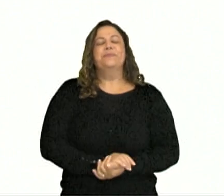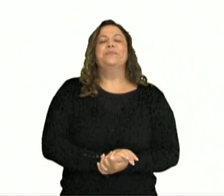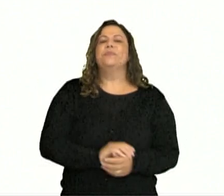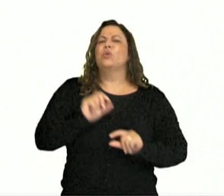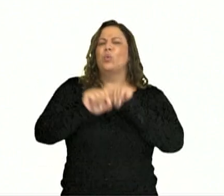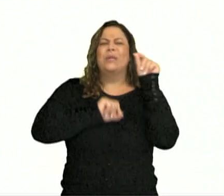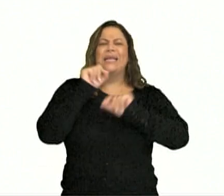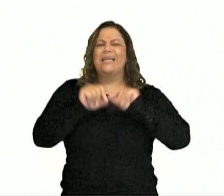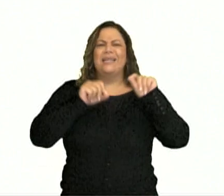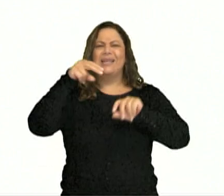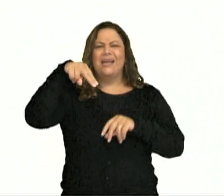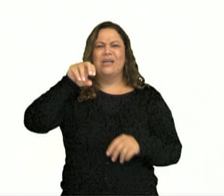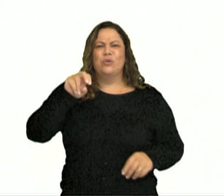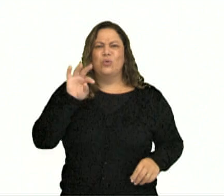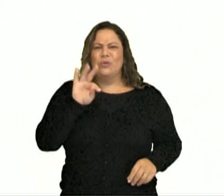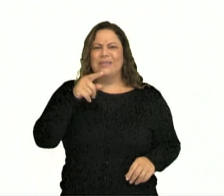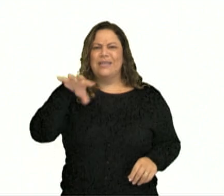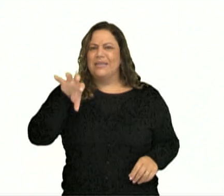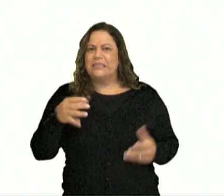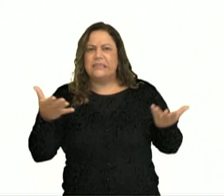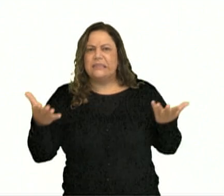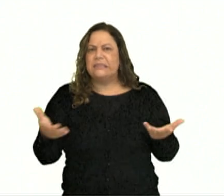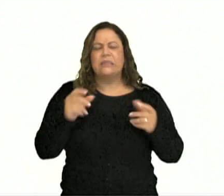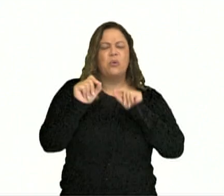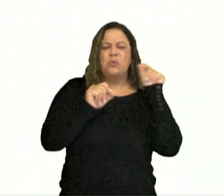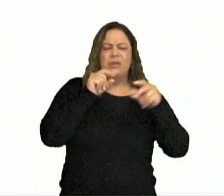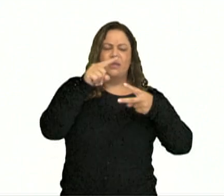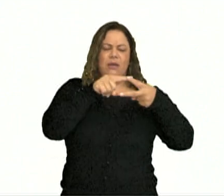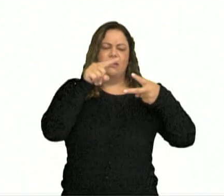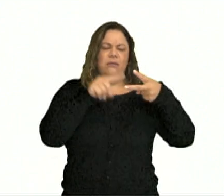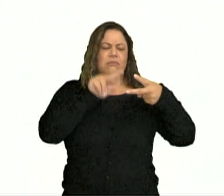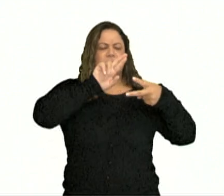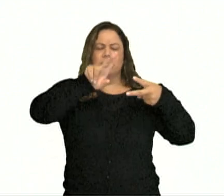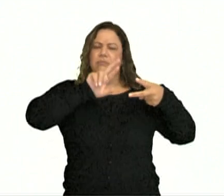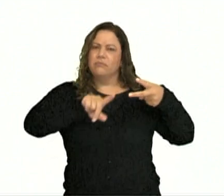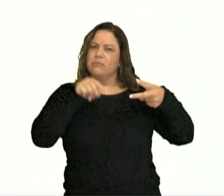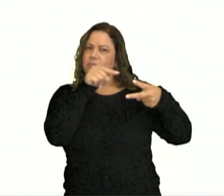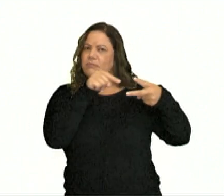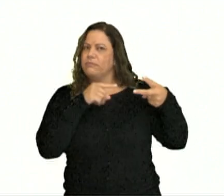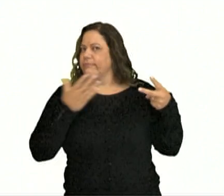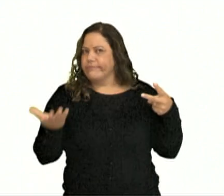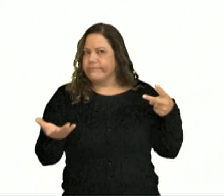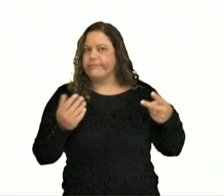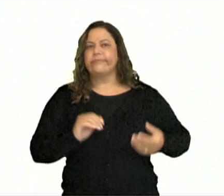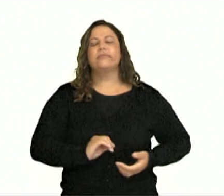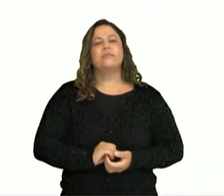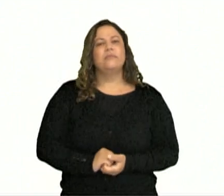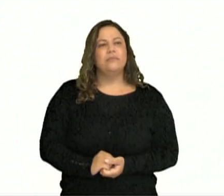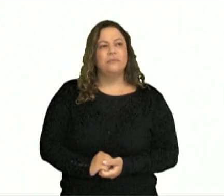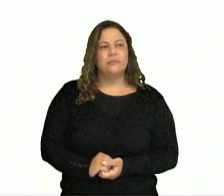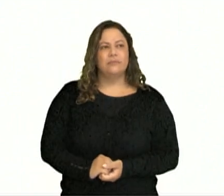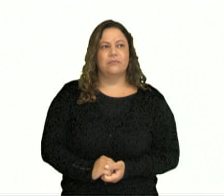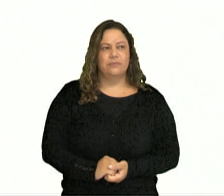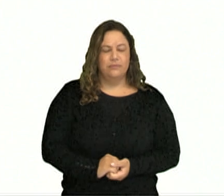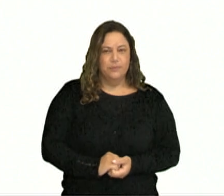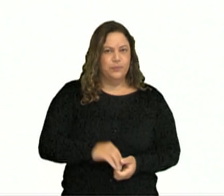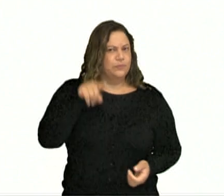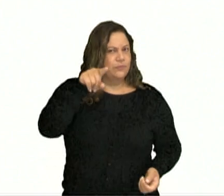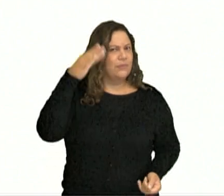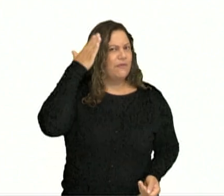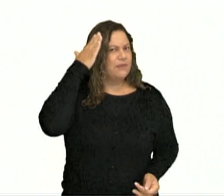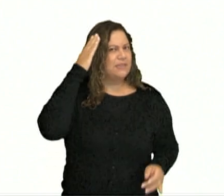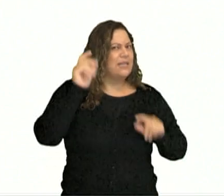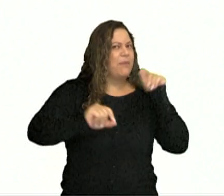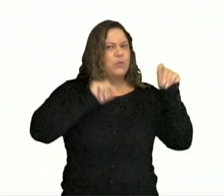o que é ela quando é tradicional, né, convencional e não convencional. Então vamos lá. Então você sabe o